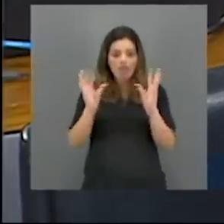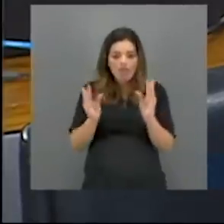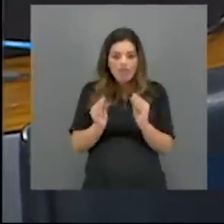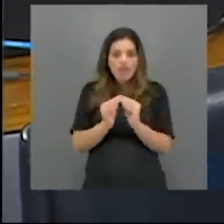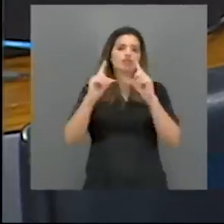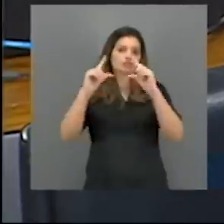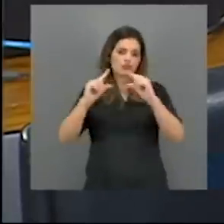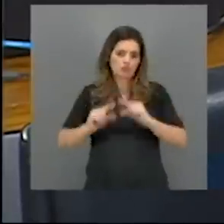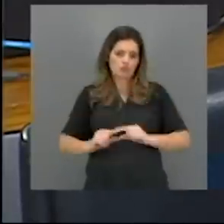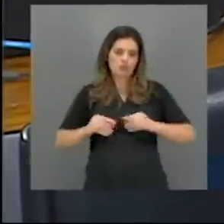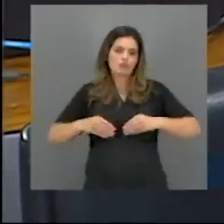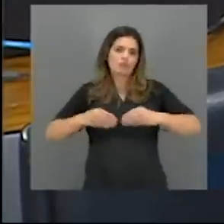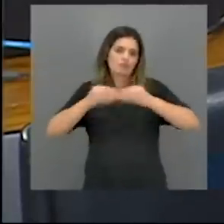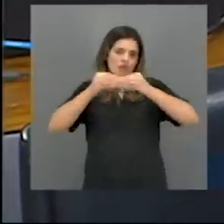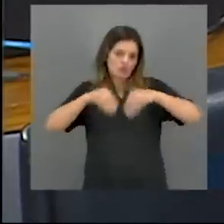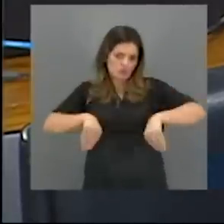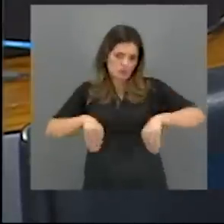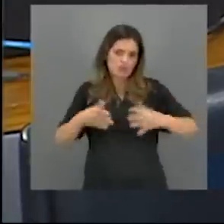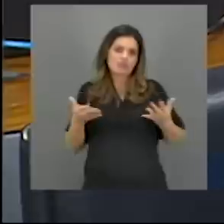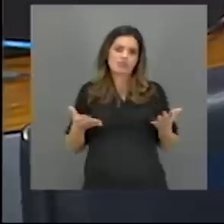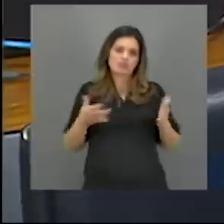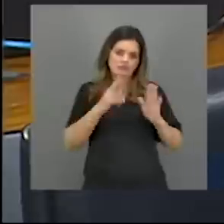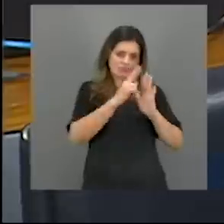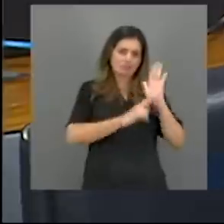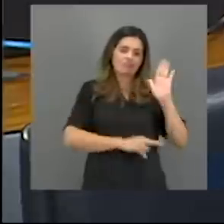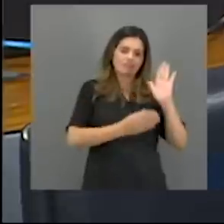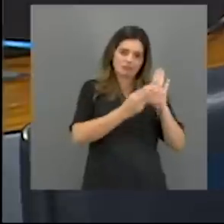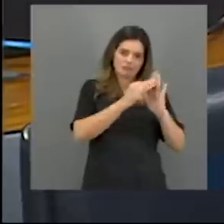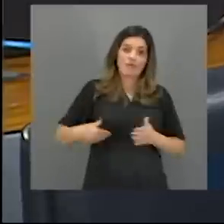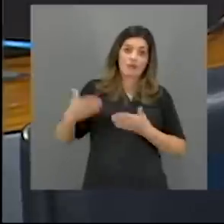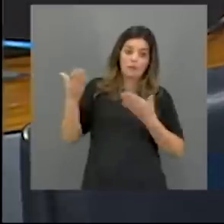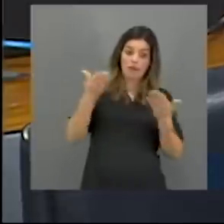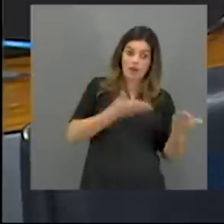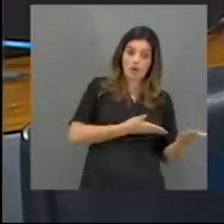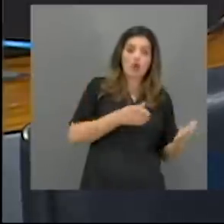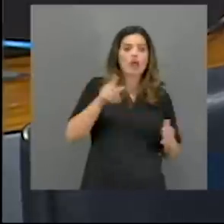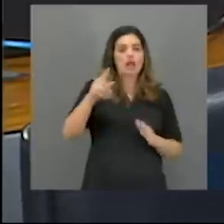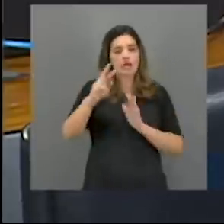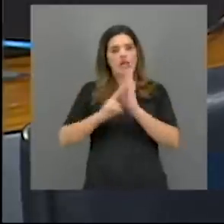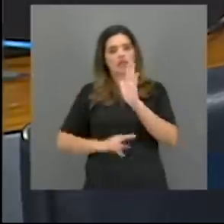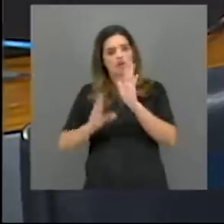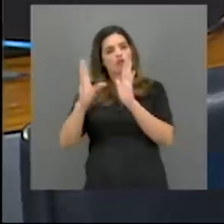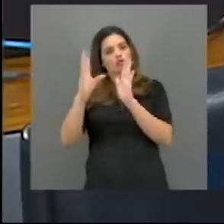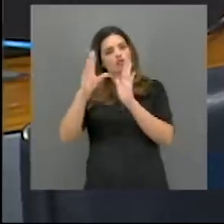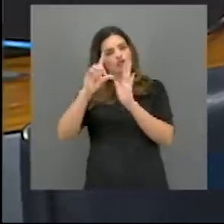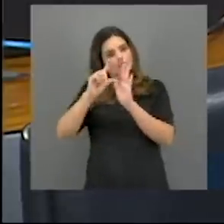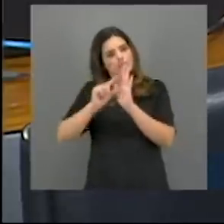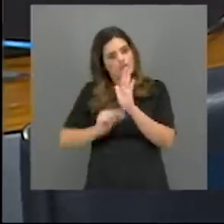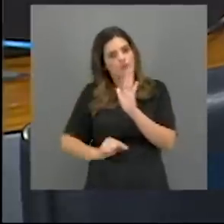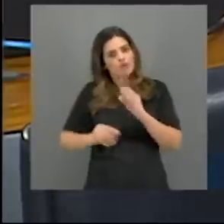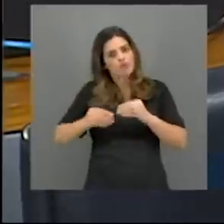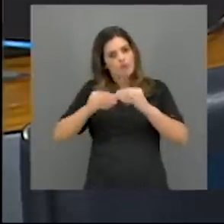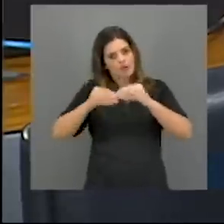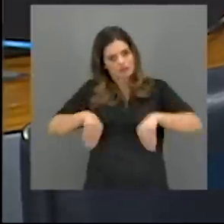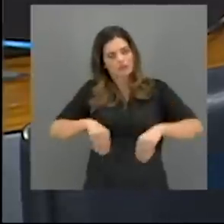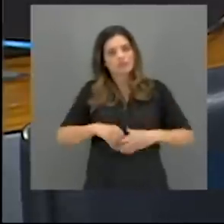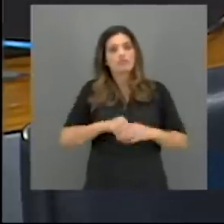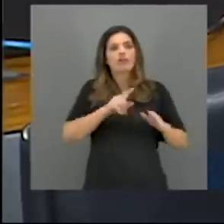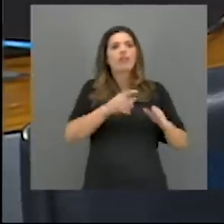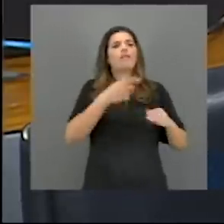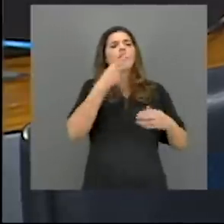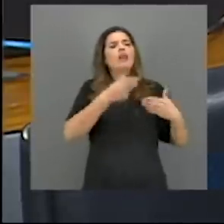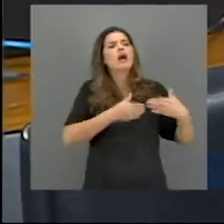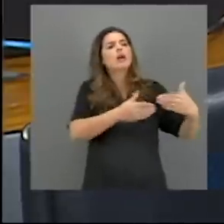seu relatório àquilo que foi apresentado na medida provisória do governo. O discurso governista, né, pro aumento do número de ministérios é de